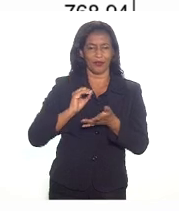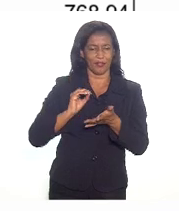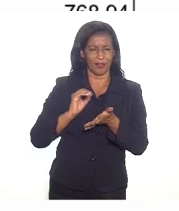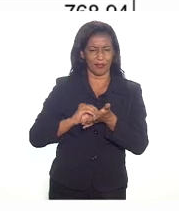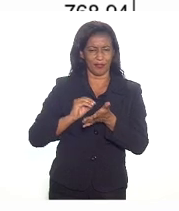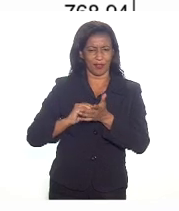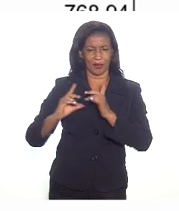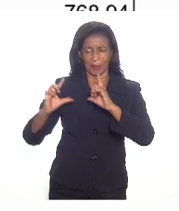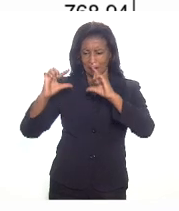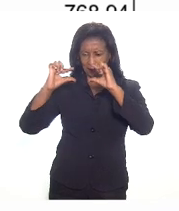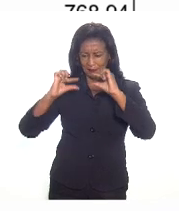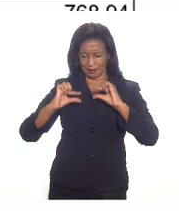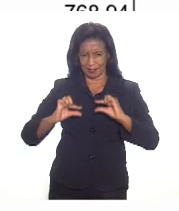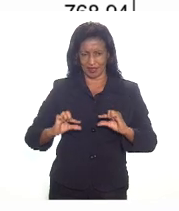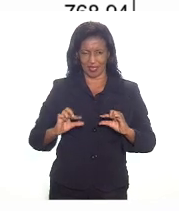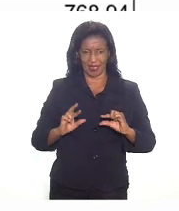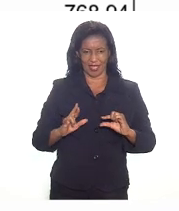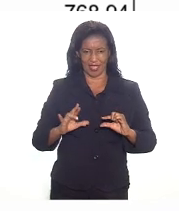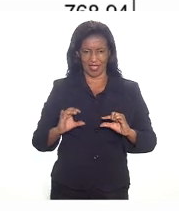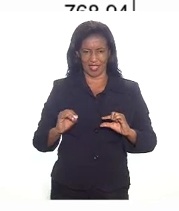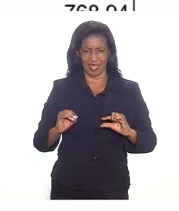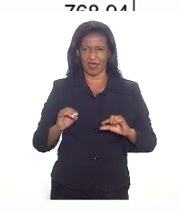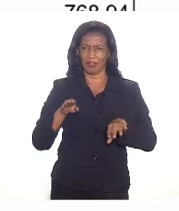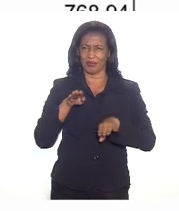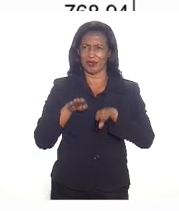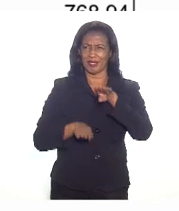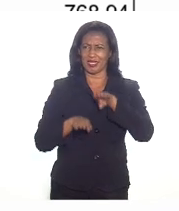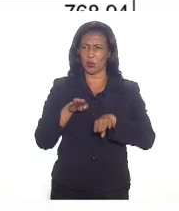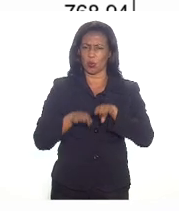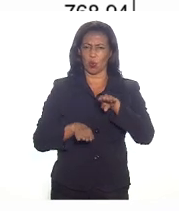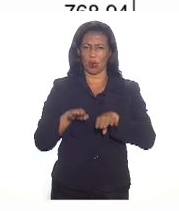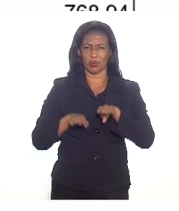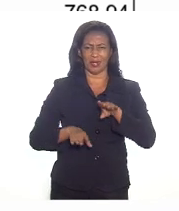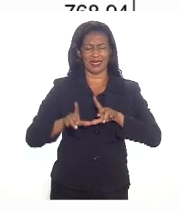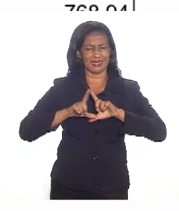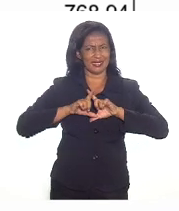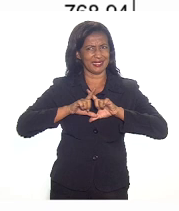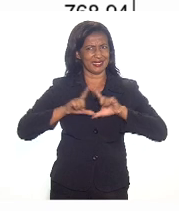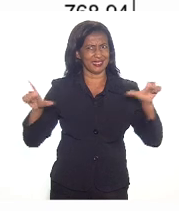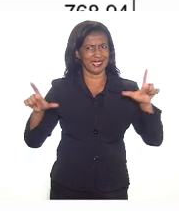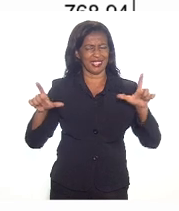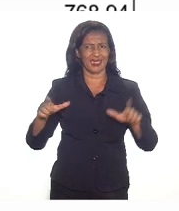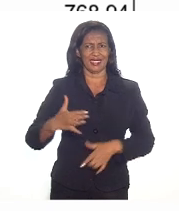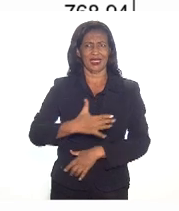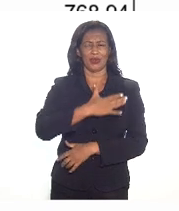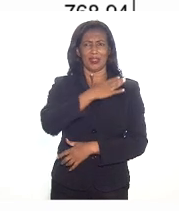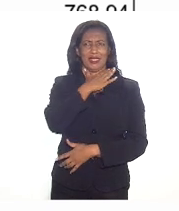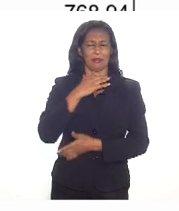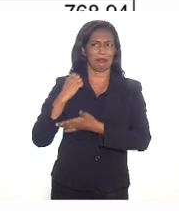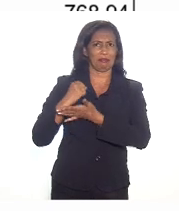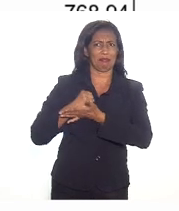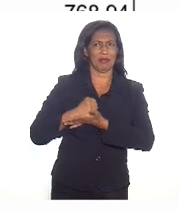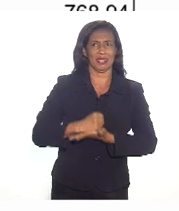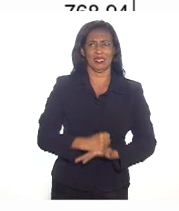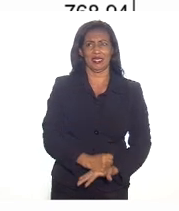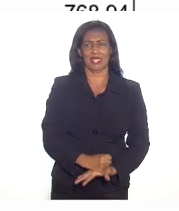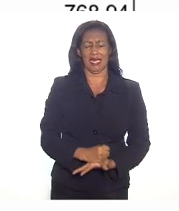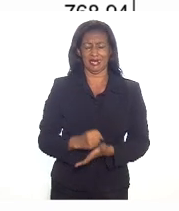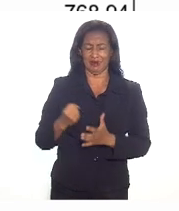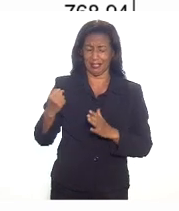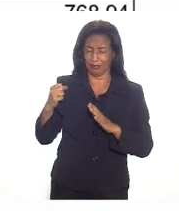Paulo. A cidade do Rio tem uma desigualdade muito maior, está numa crise muito pesada, que se aprofundou a partir de